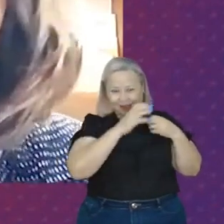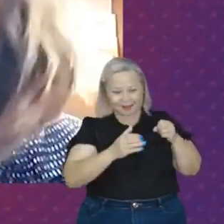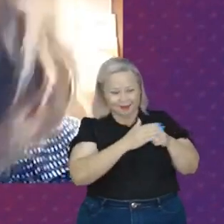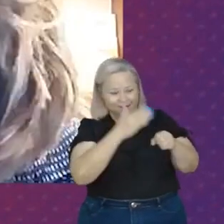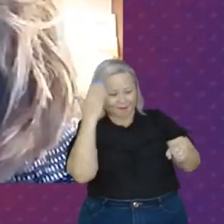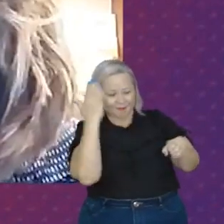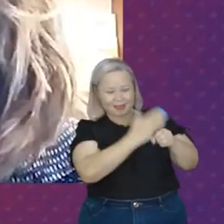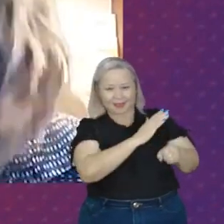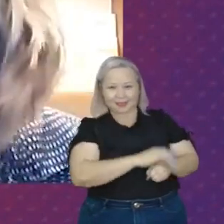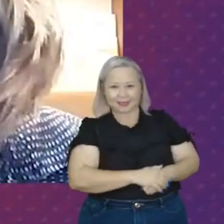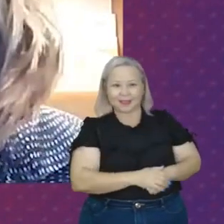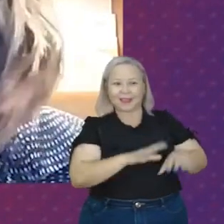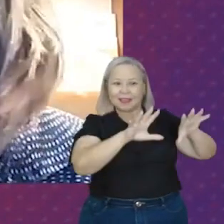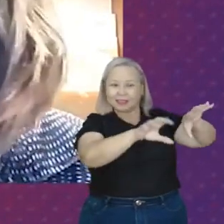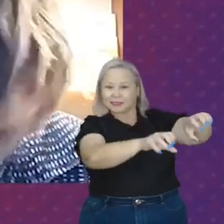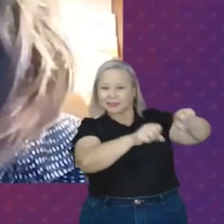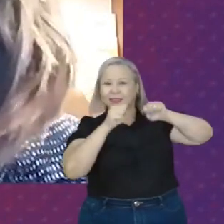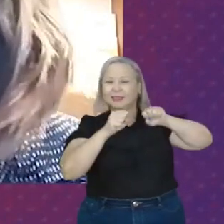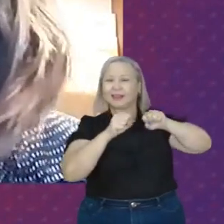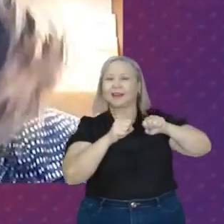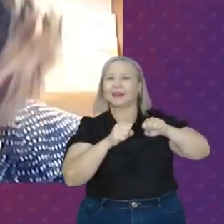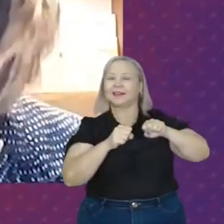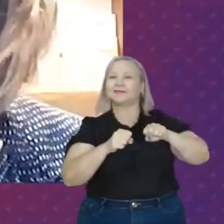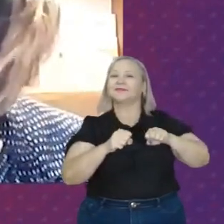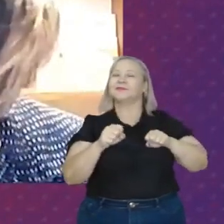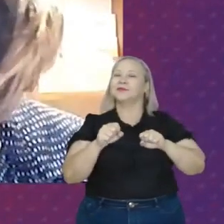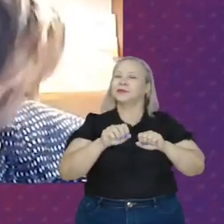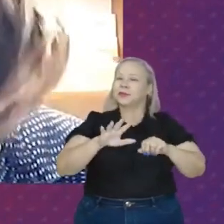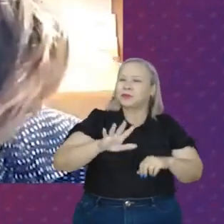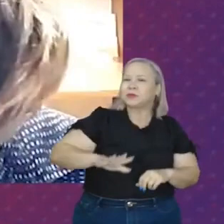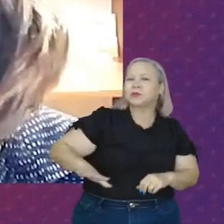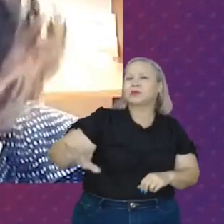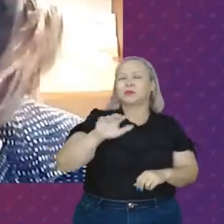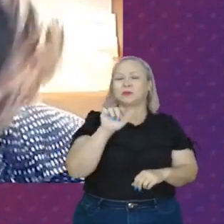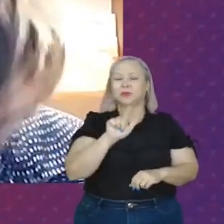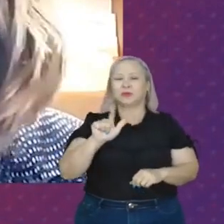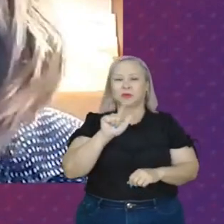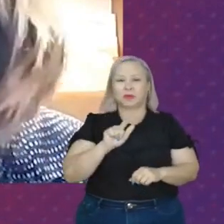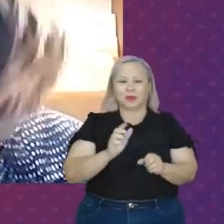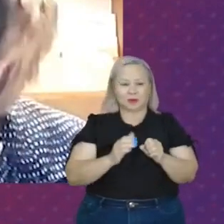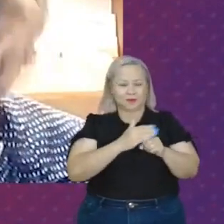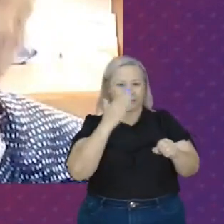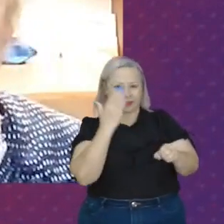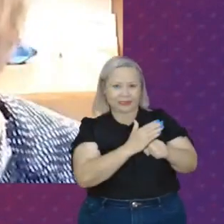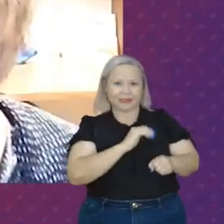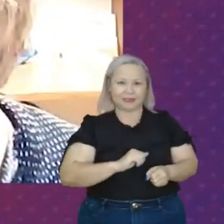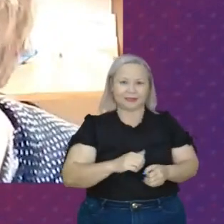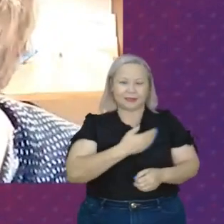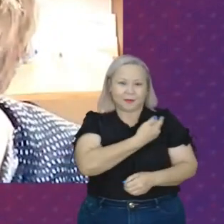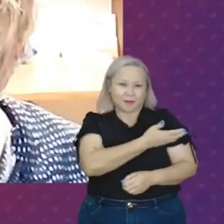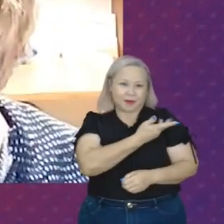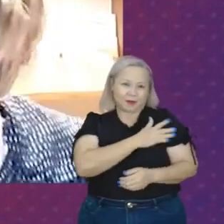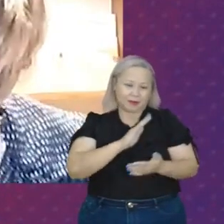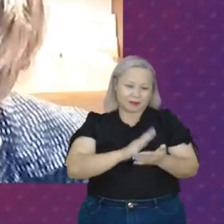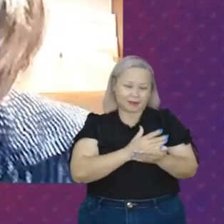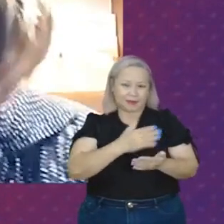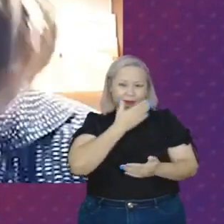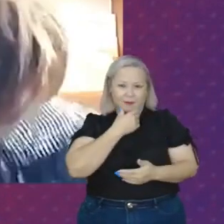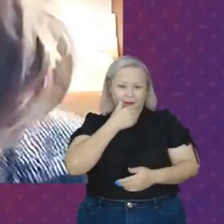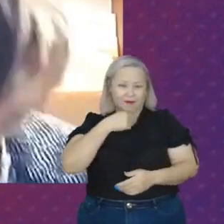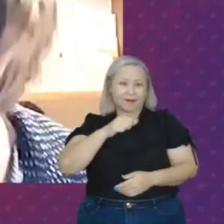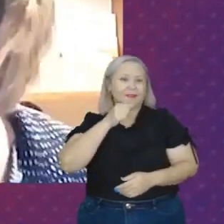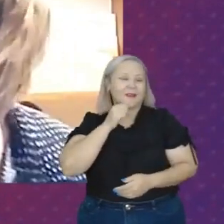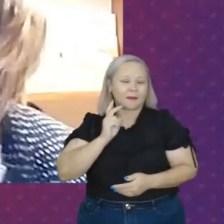e arrancaremos todos os fios da lógica fascista, misógina e sexista que